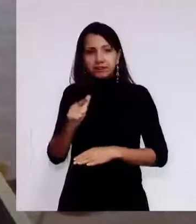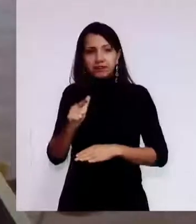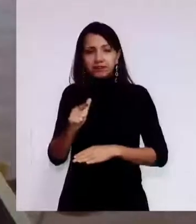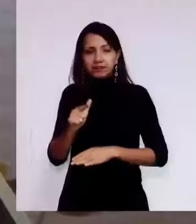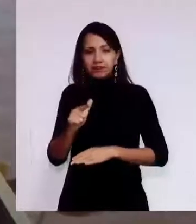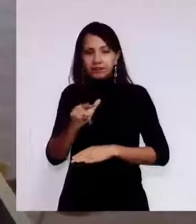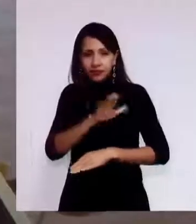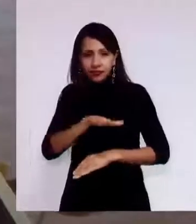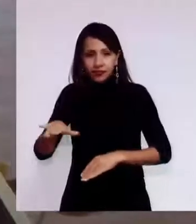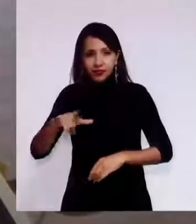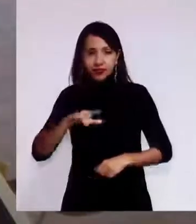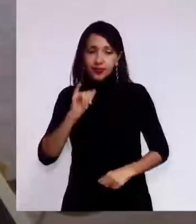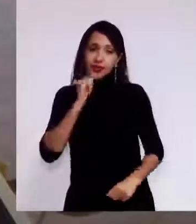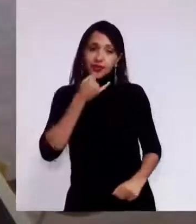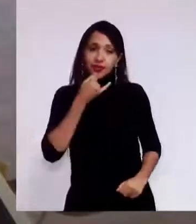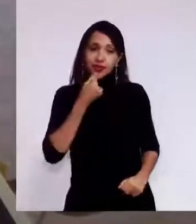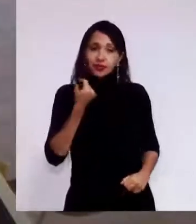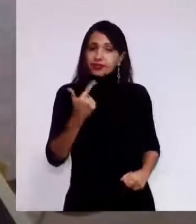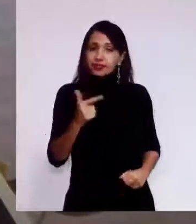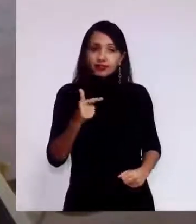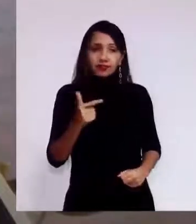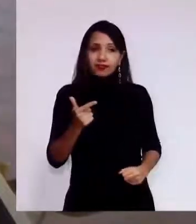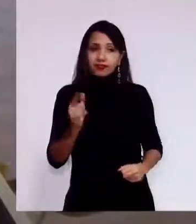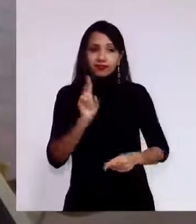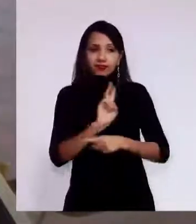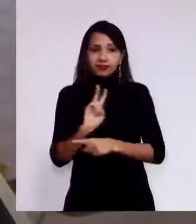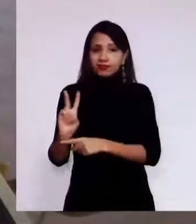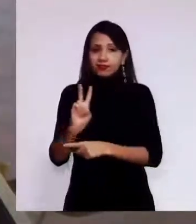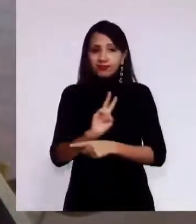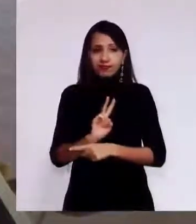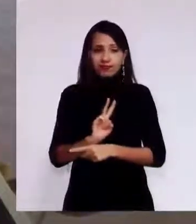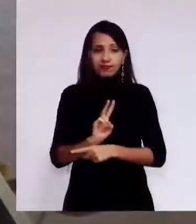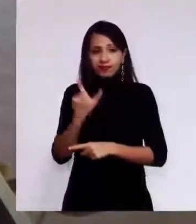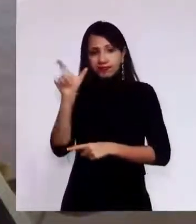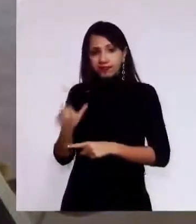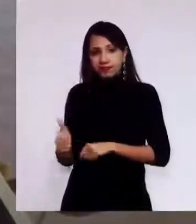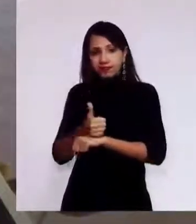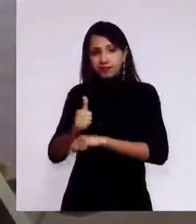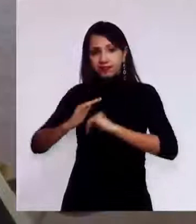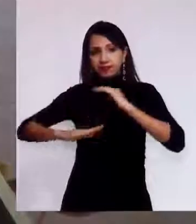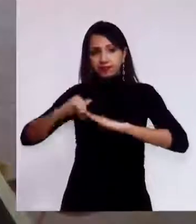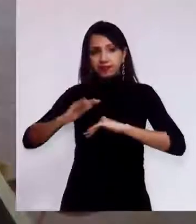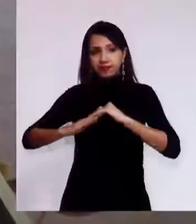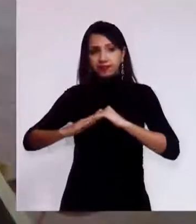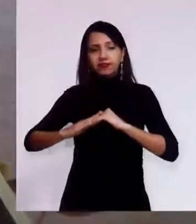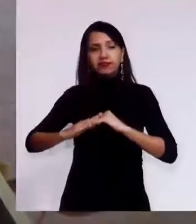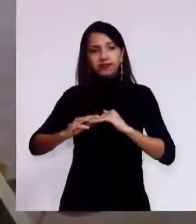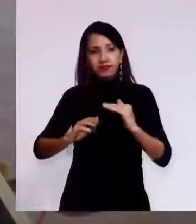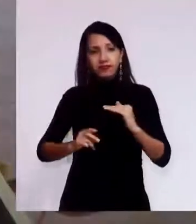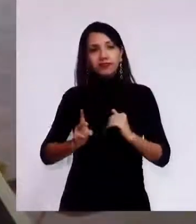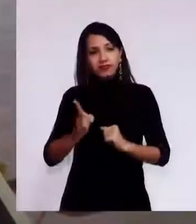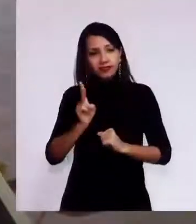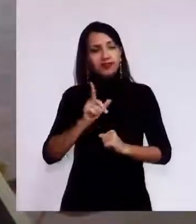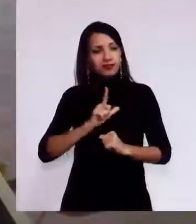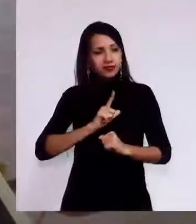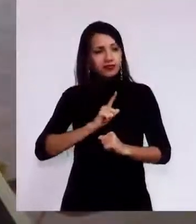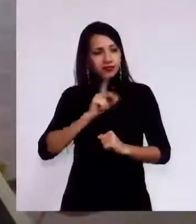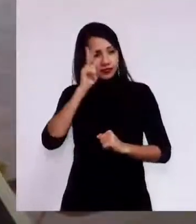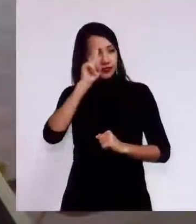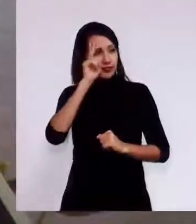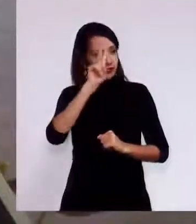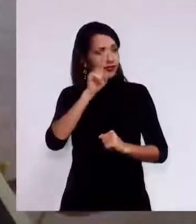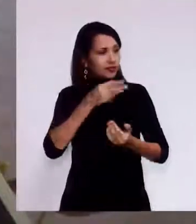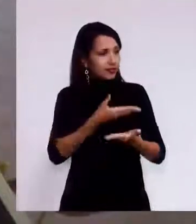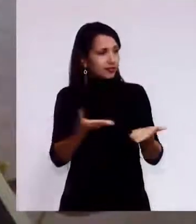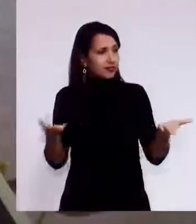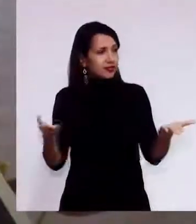as crianças da cidade, infelizmente, elas não são cuidadas por cuidadores. E aqui vale sempre esse lembrete